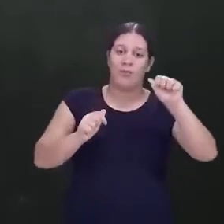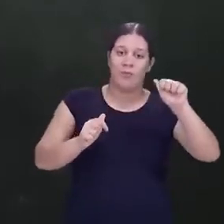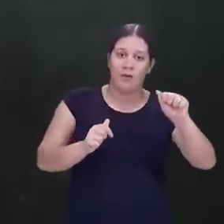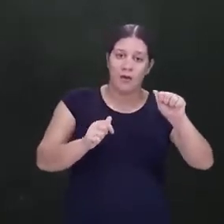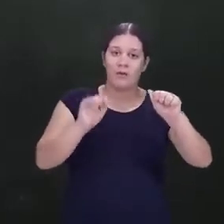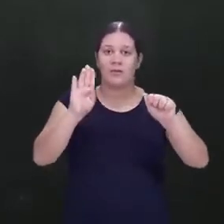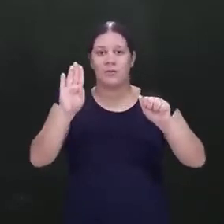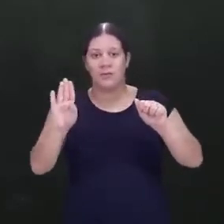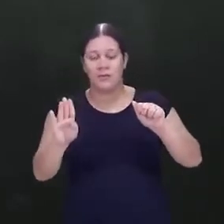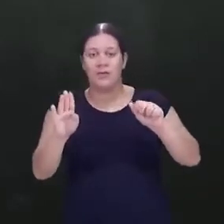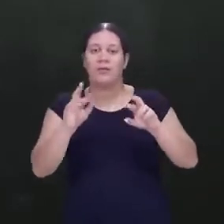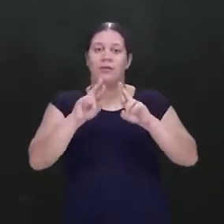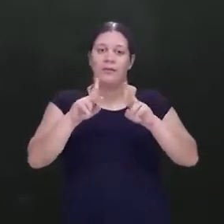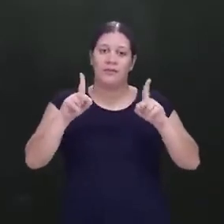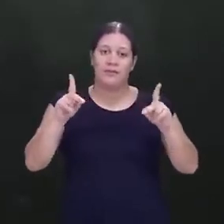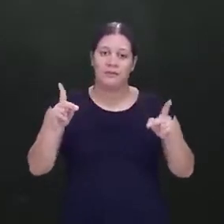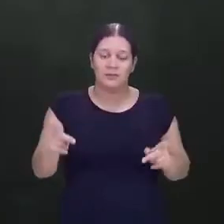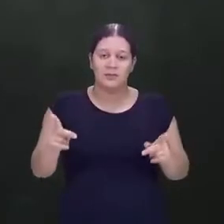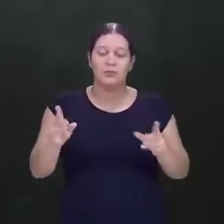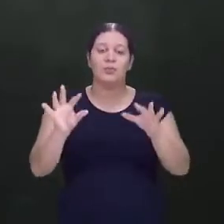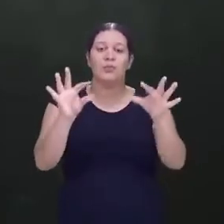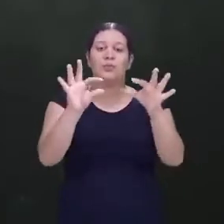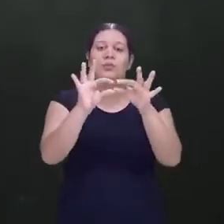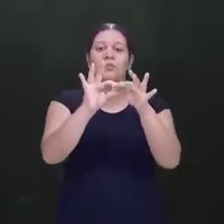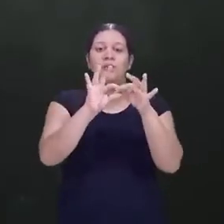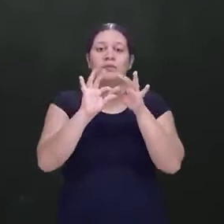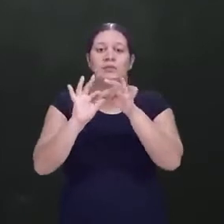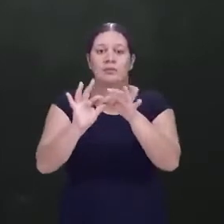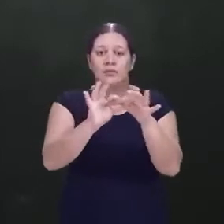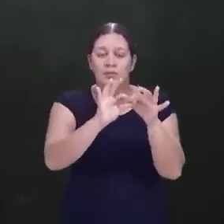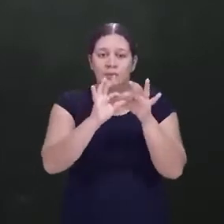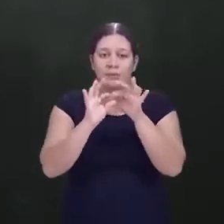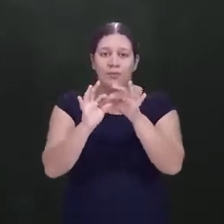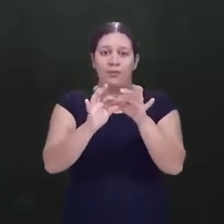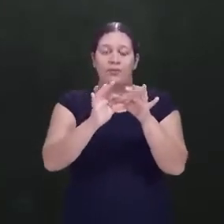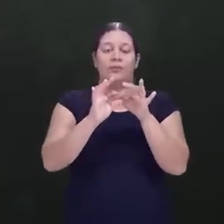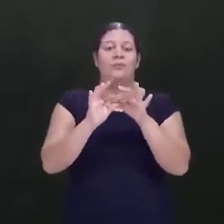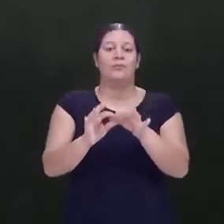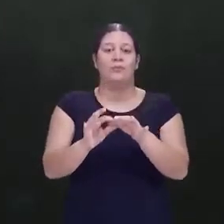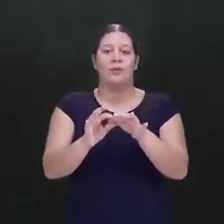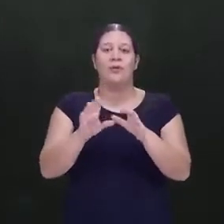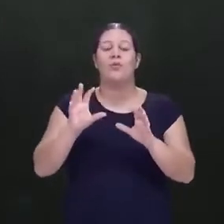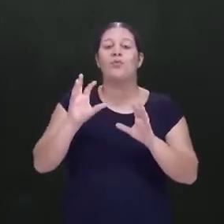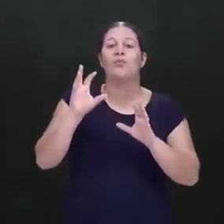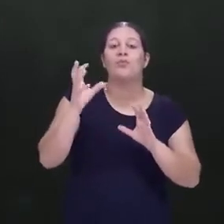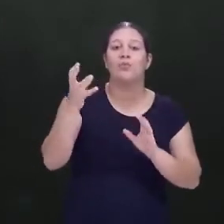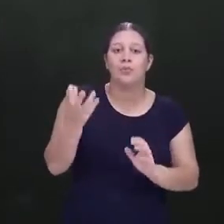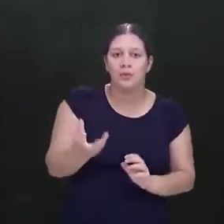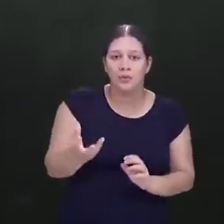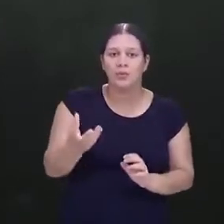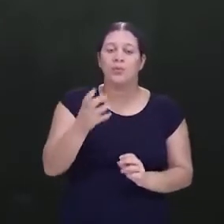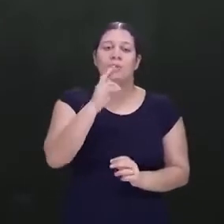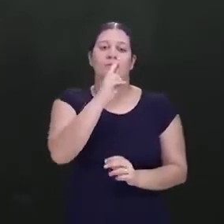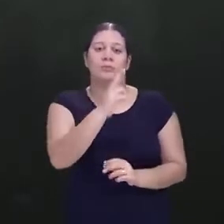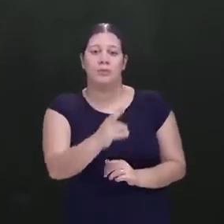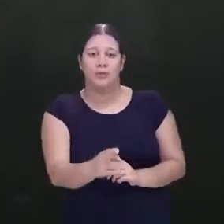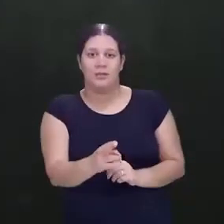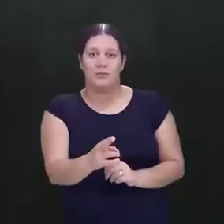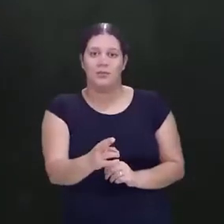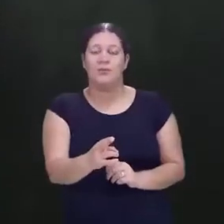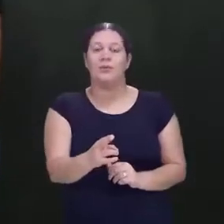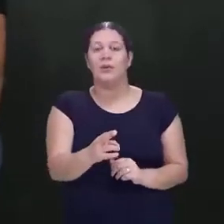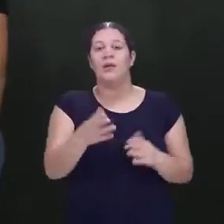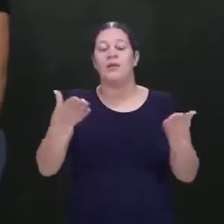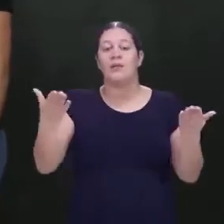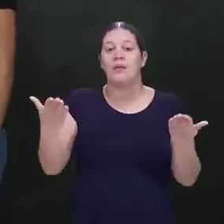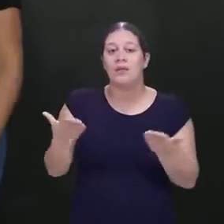e o meu B, coisas diferentes. Eles unidos, quando eles foram unidos, ocorreu a reação. E essa reação